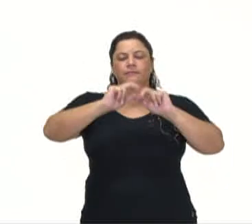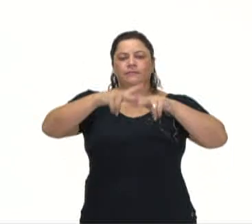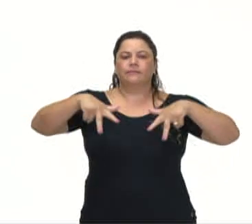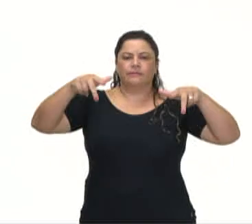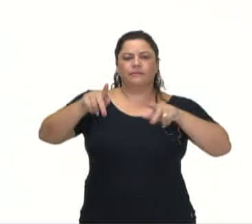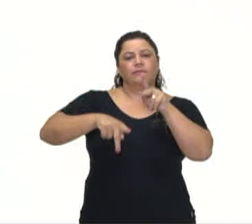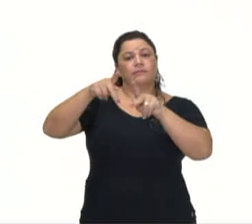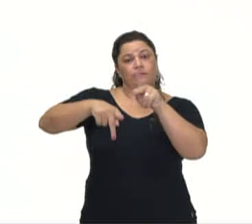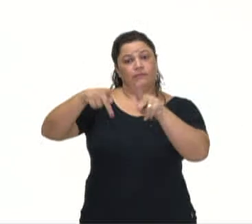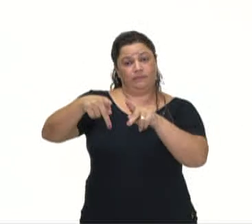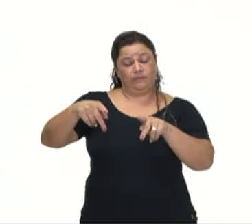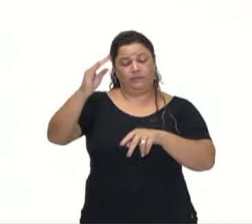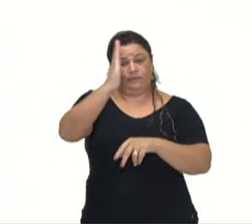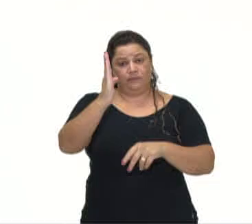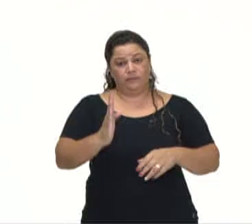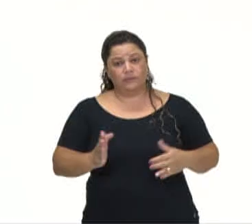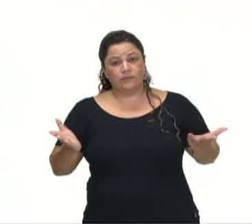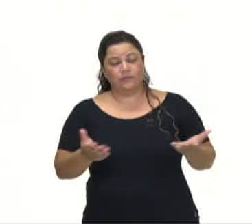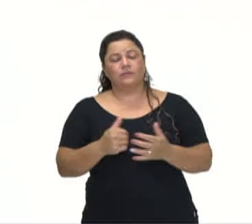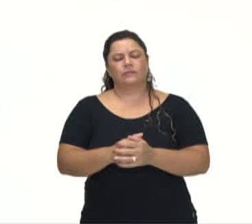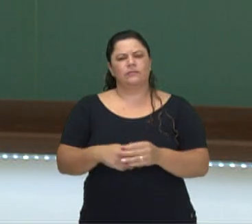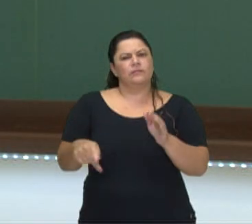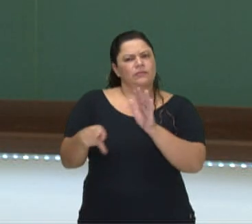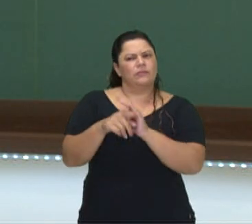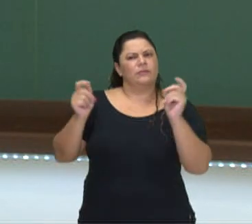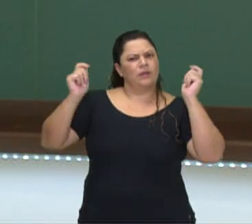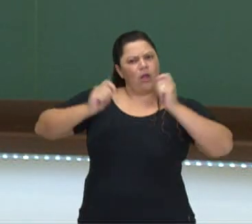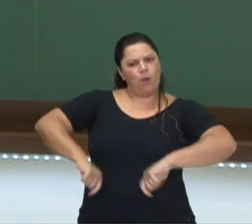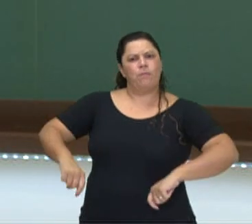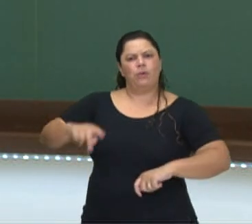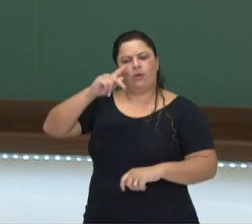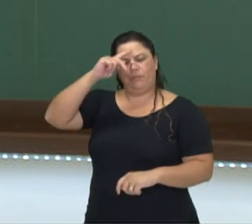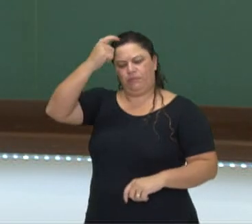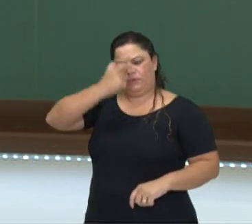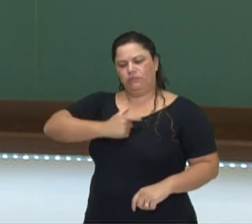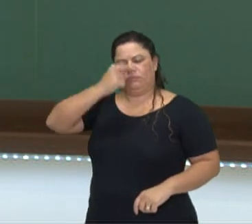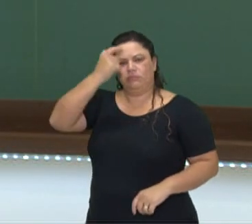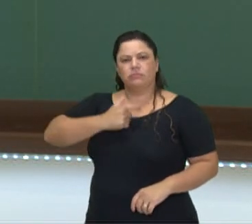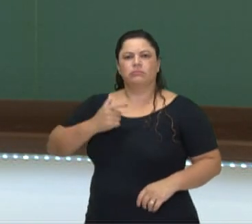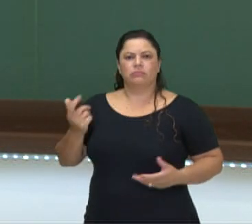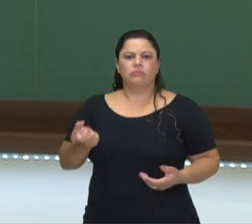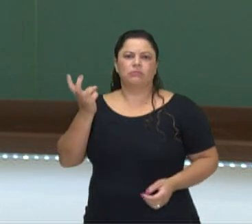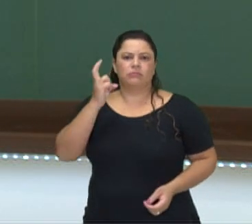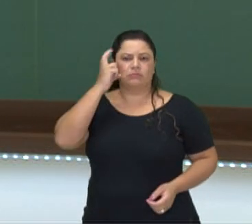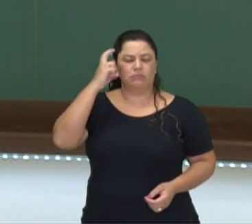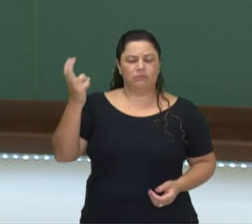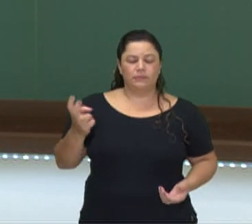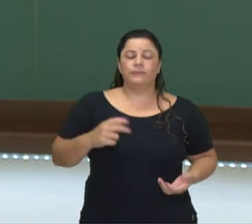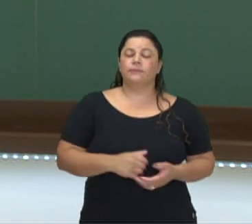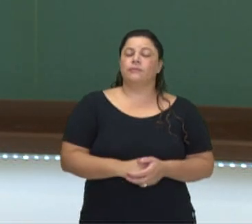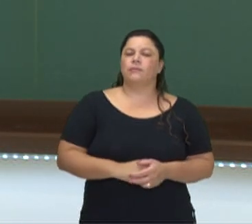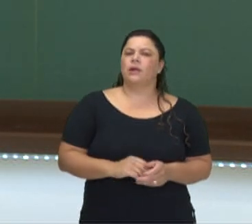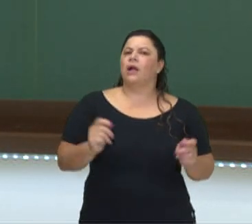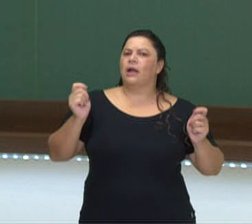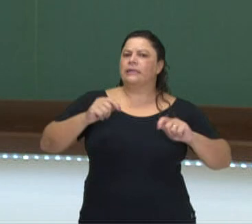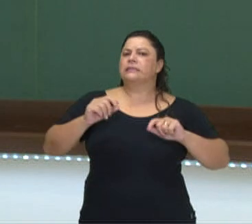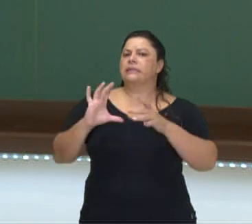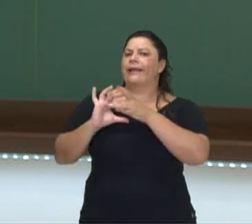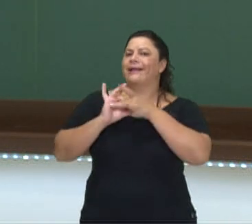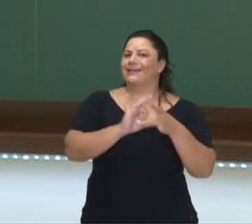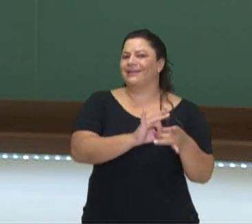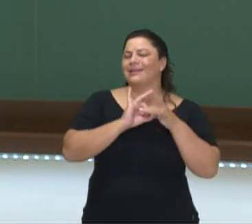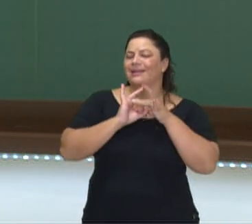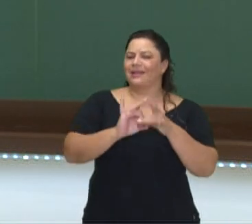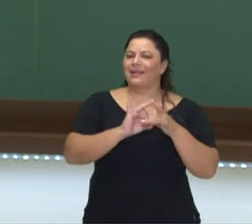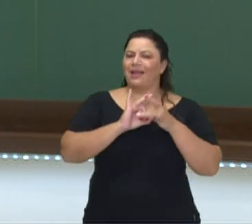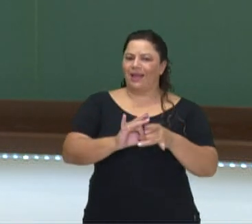nossa identidade cultural. Então, a identidade cultural do Brasil está